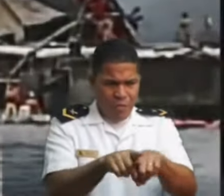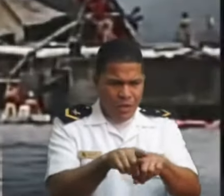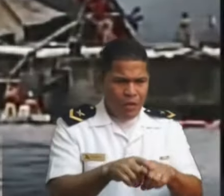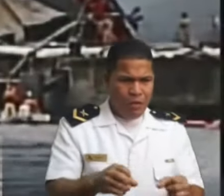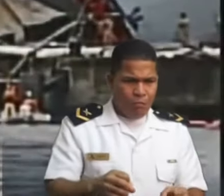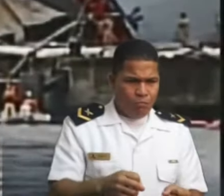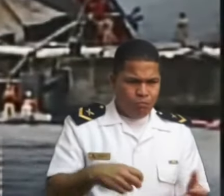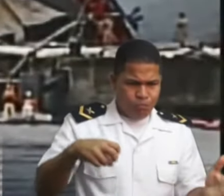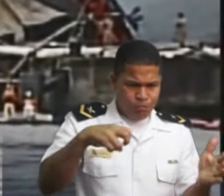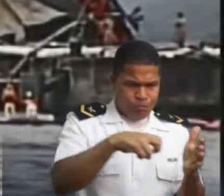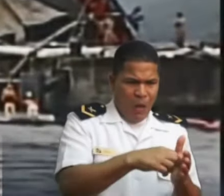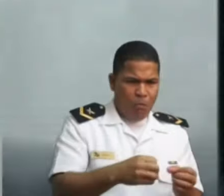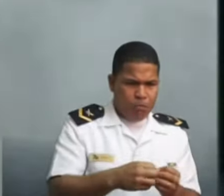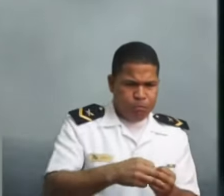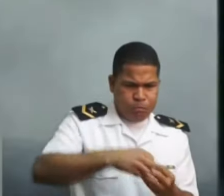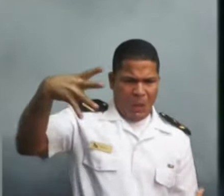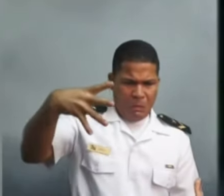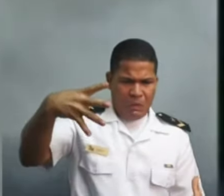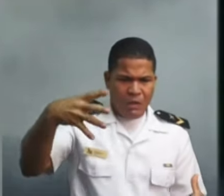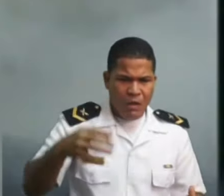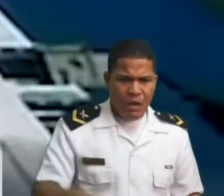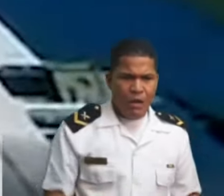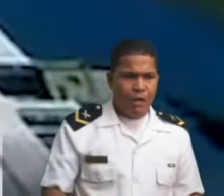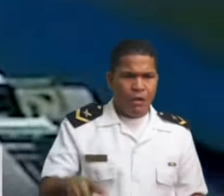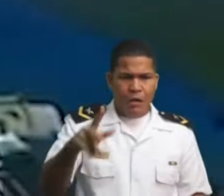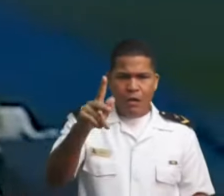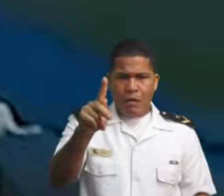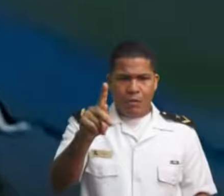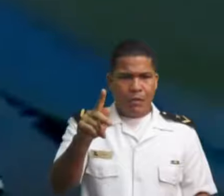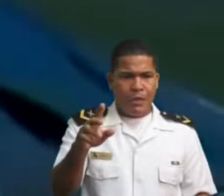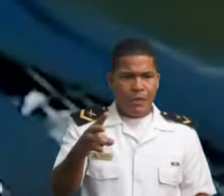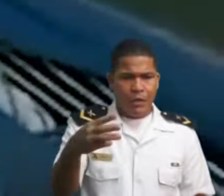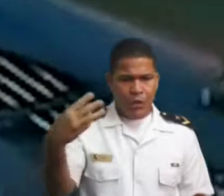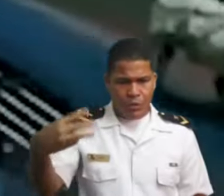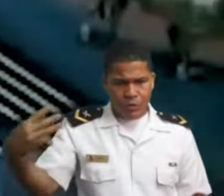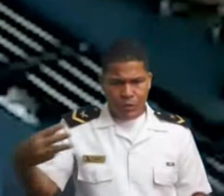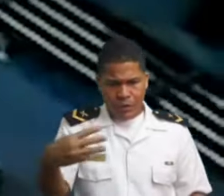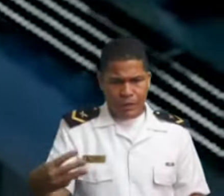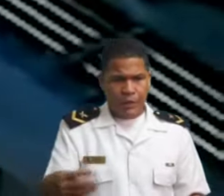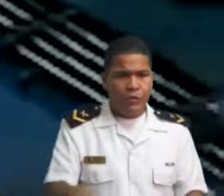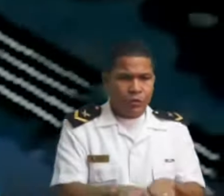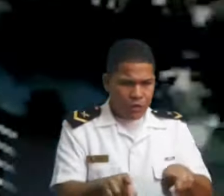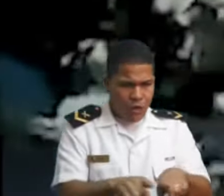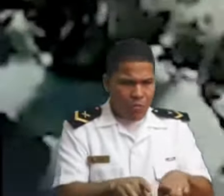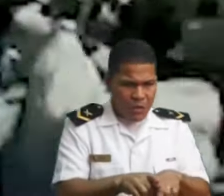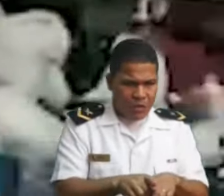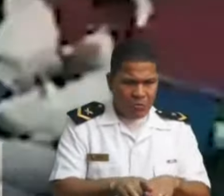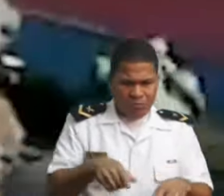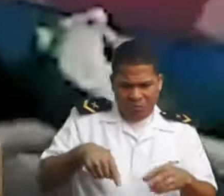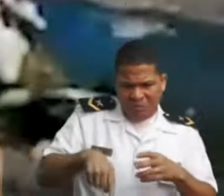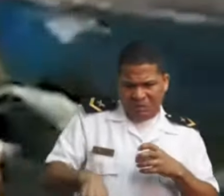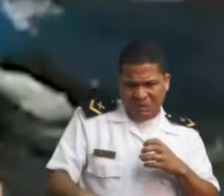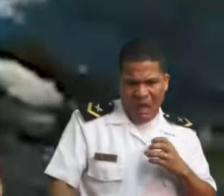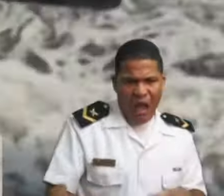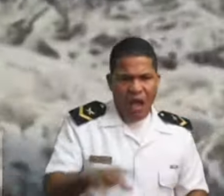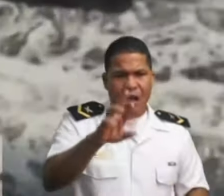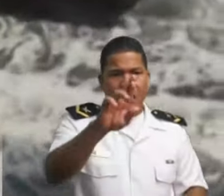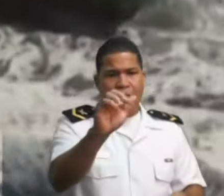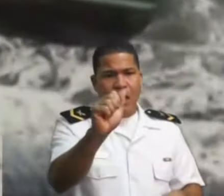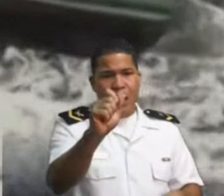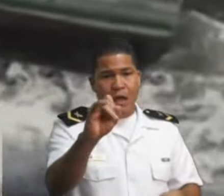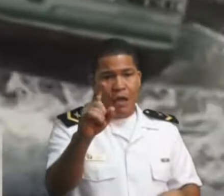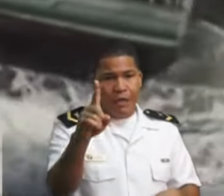P-36, a explosão do navio tanque Vicunha, o naufrágio do navio Haidar, que transportava carga viva,